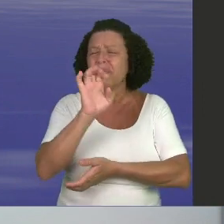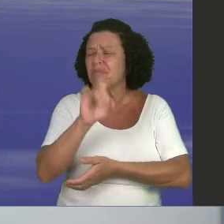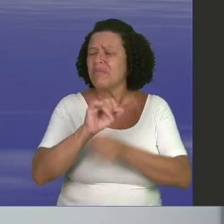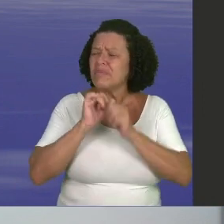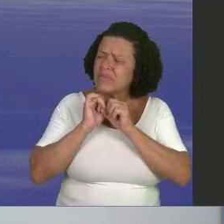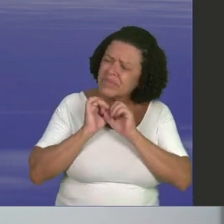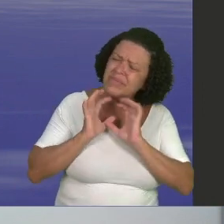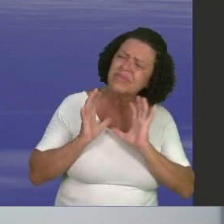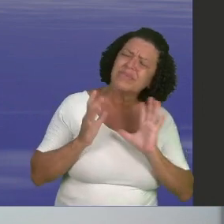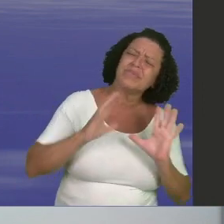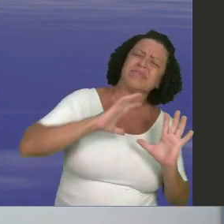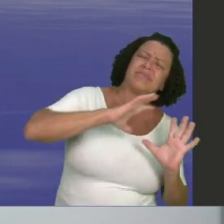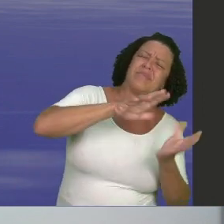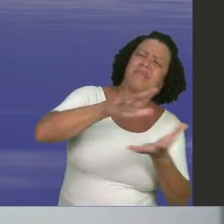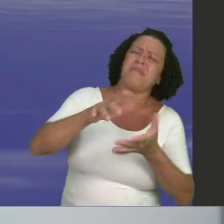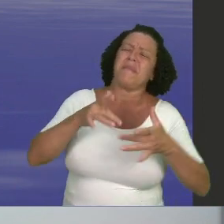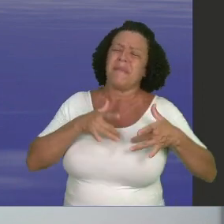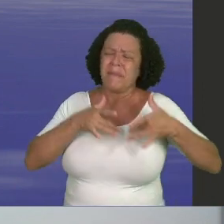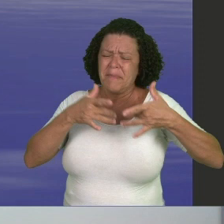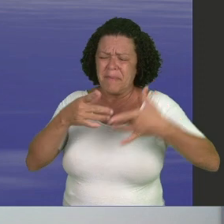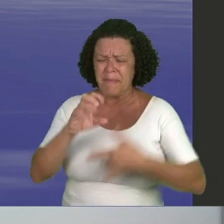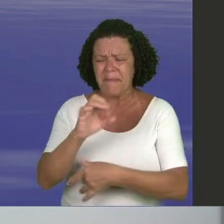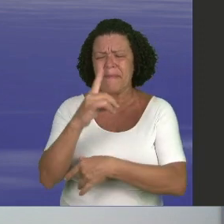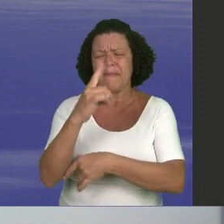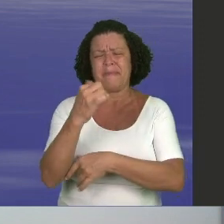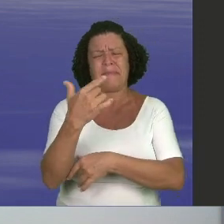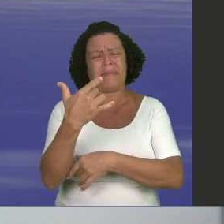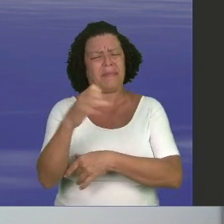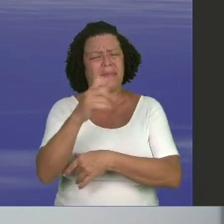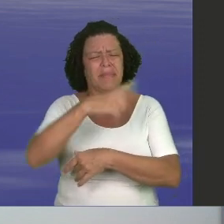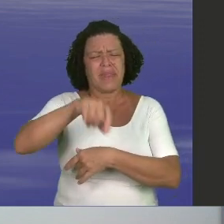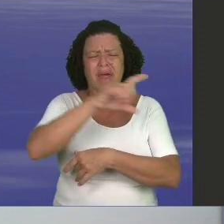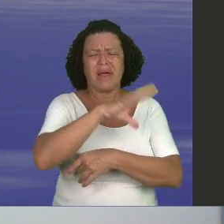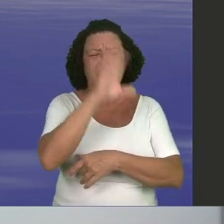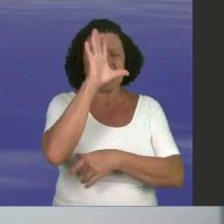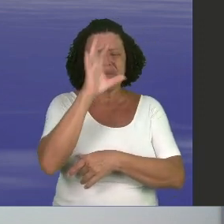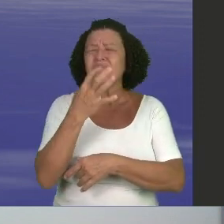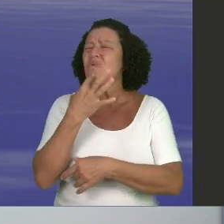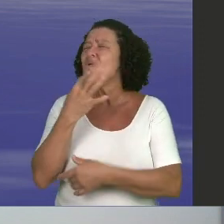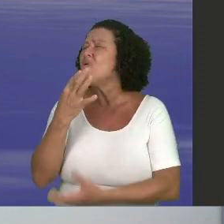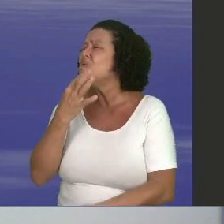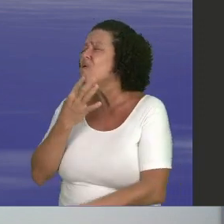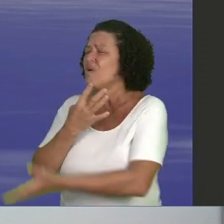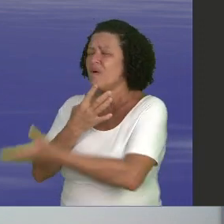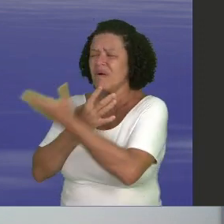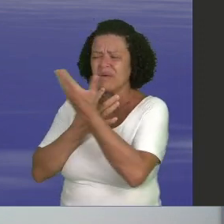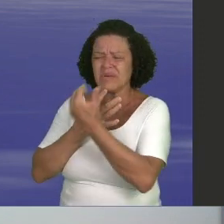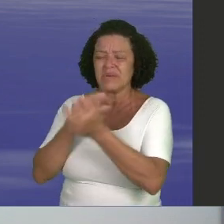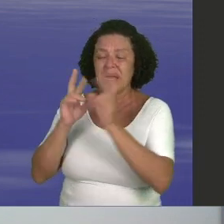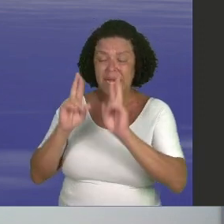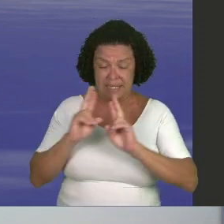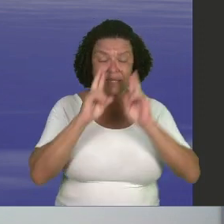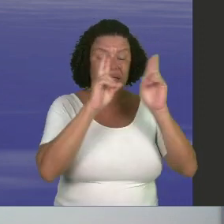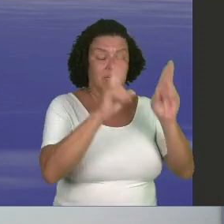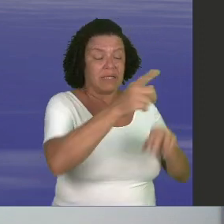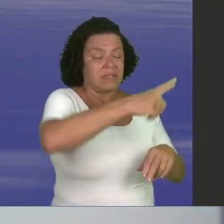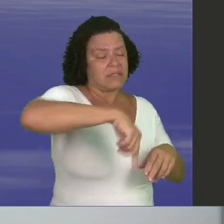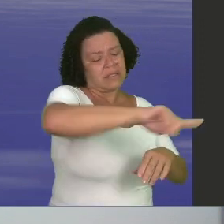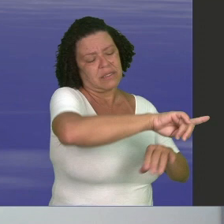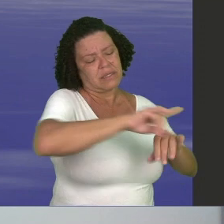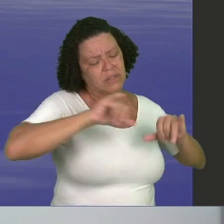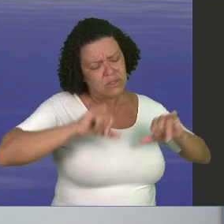criastes. Piedade, Senhor, para aqueles que não vos conhecem, esperança para aqueles que